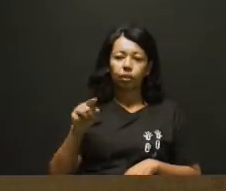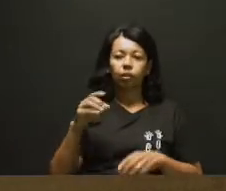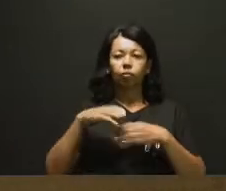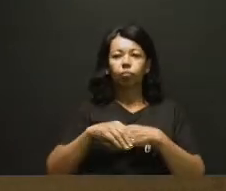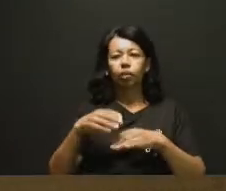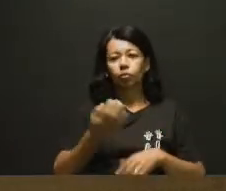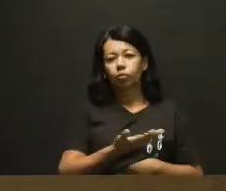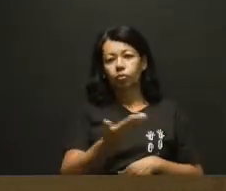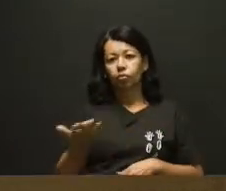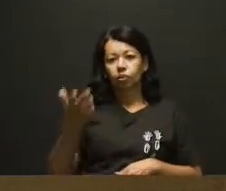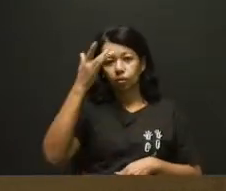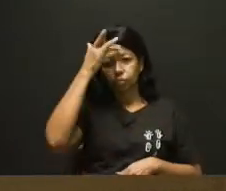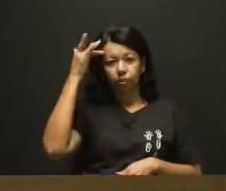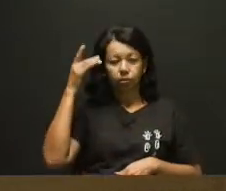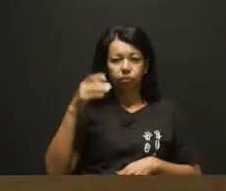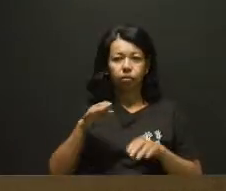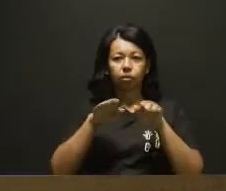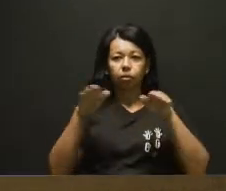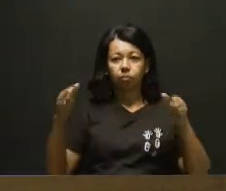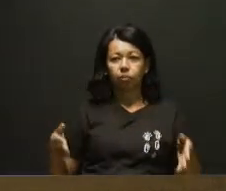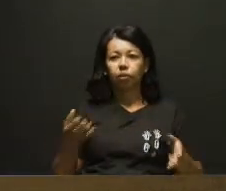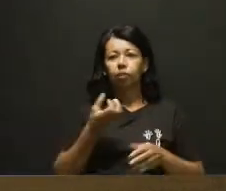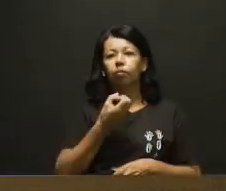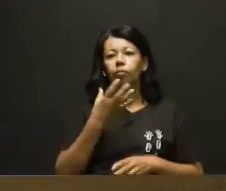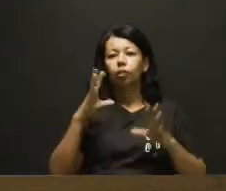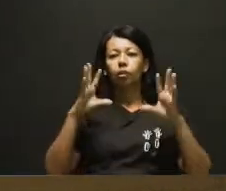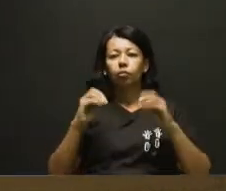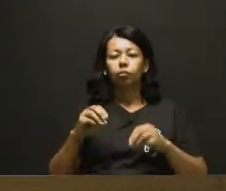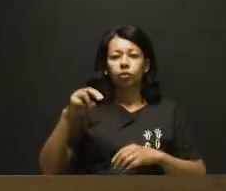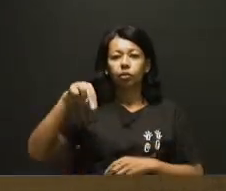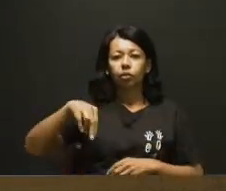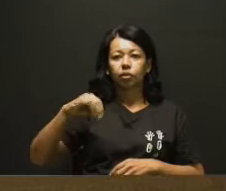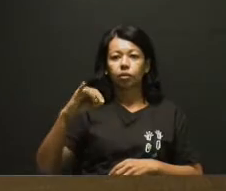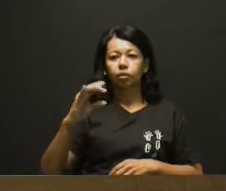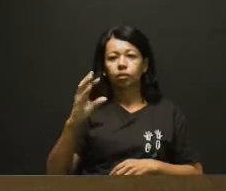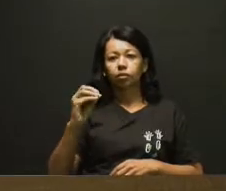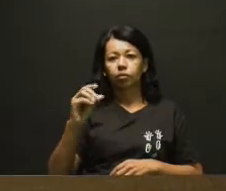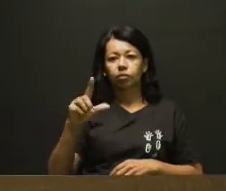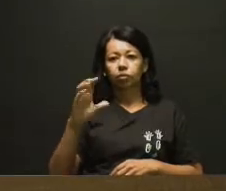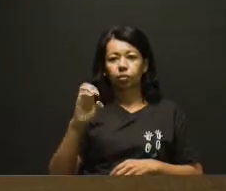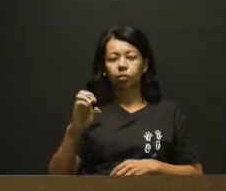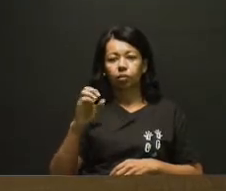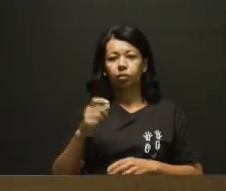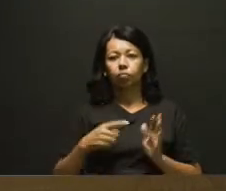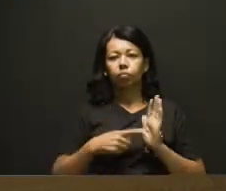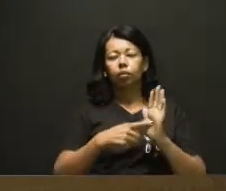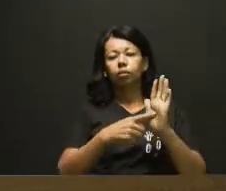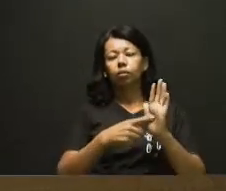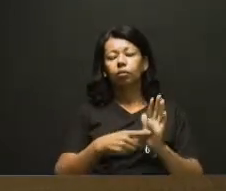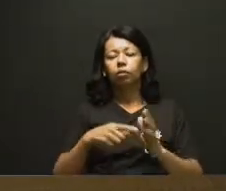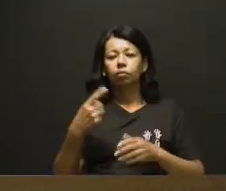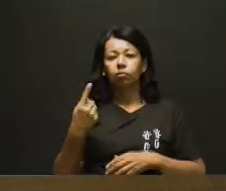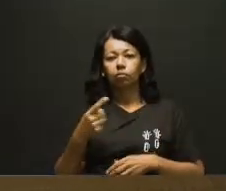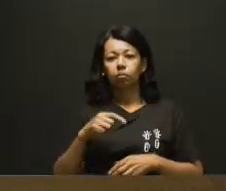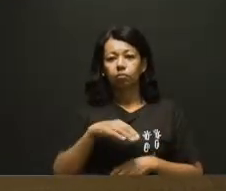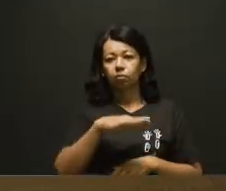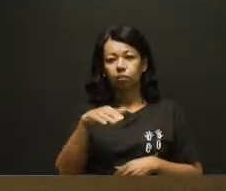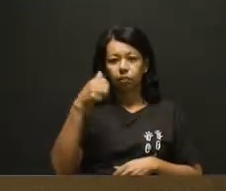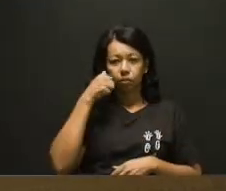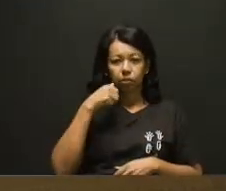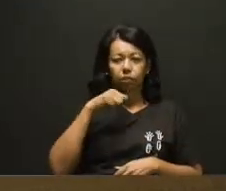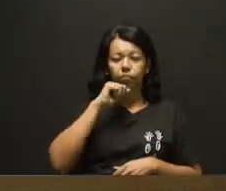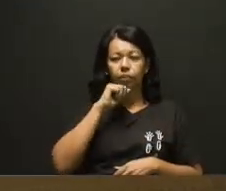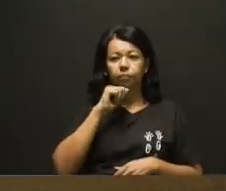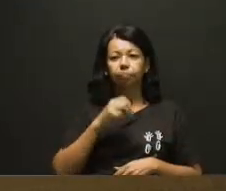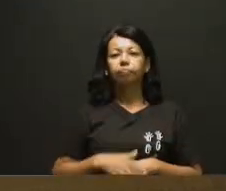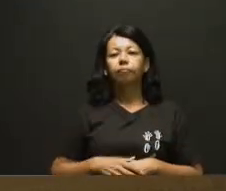boa noite a senhora nicole onde qual representa todas as mães aí presente eu sou pai de um autista mas pra mim